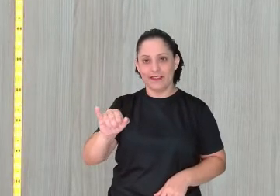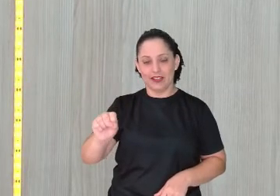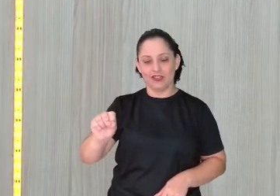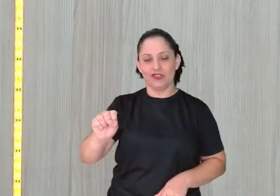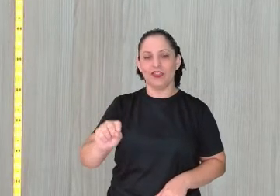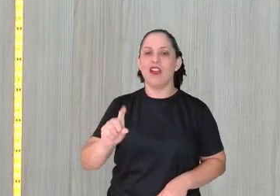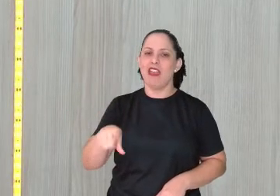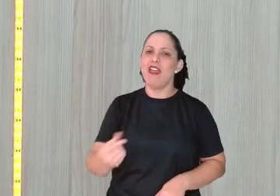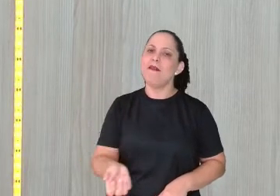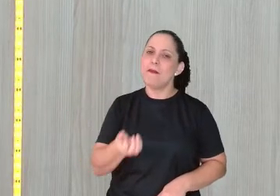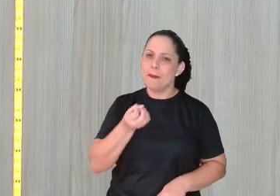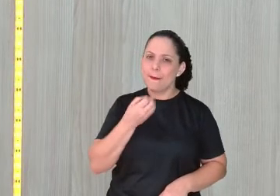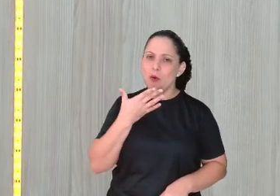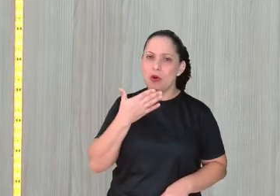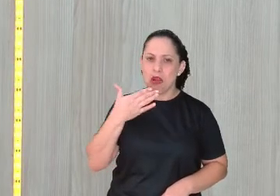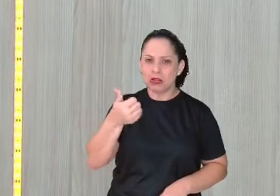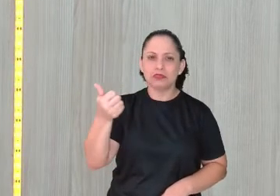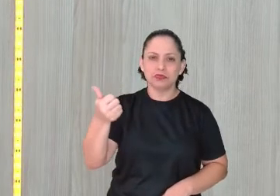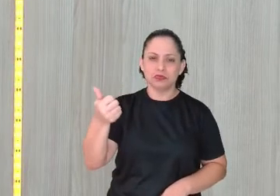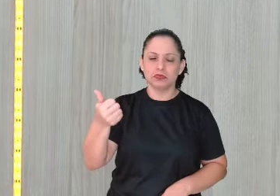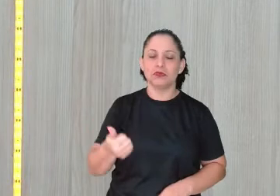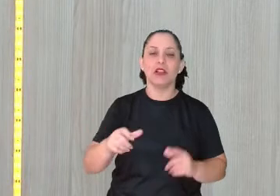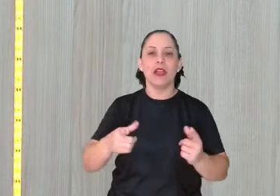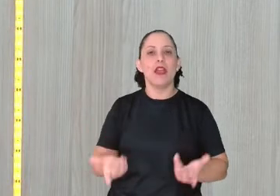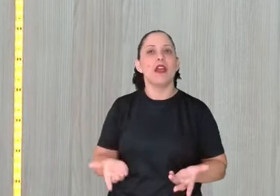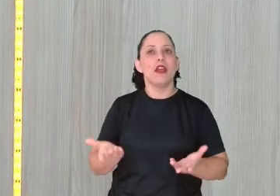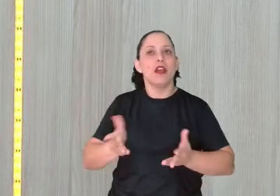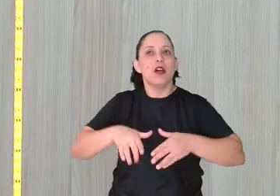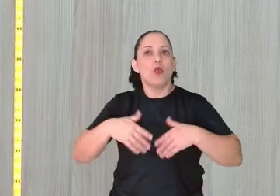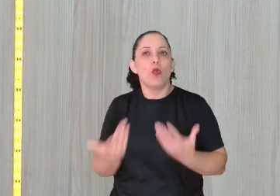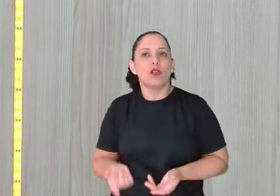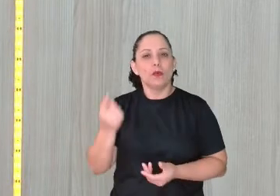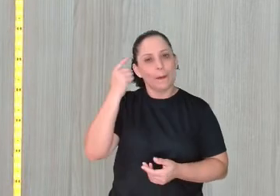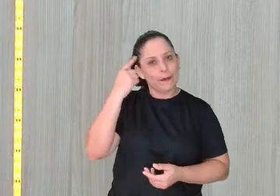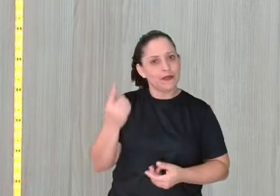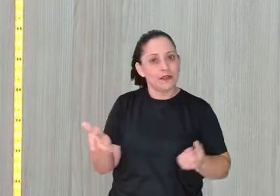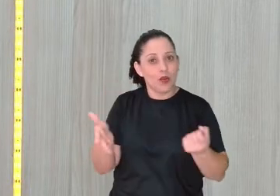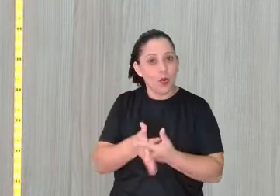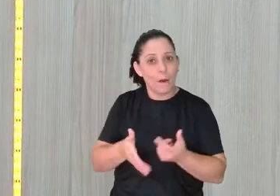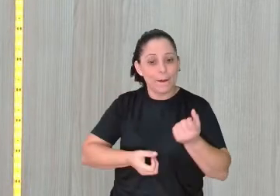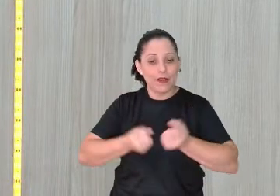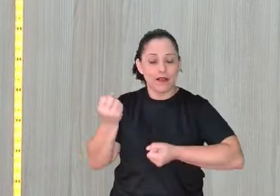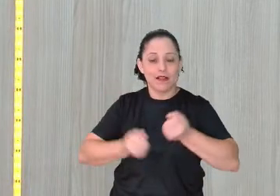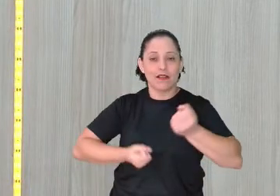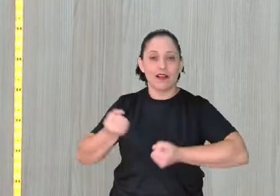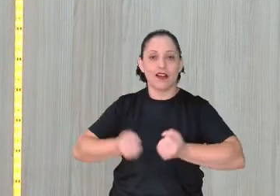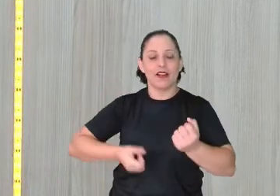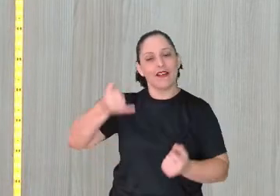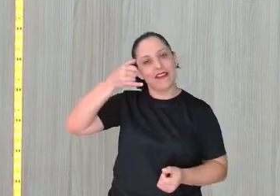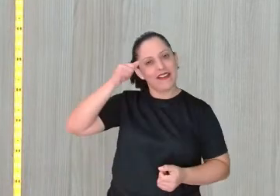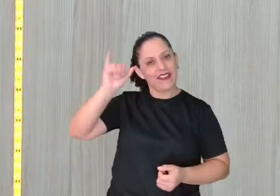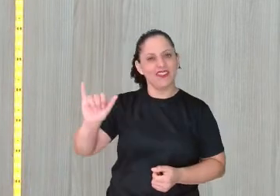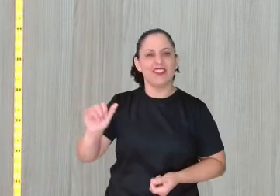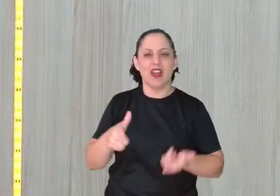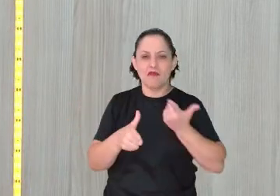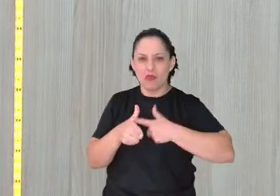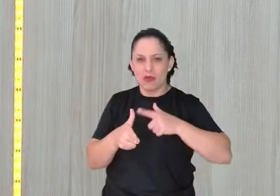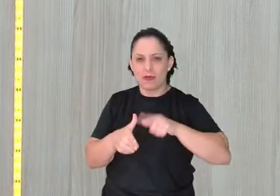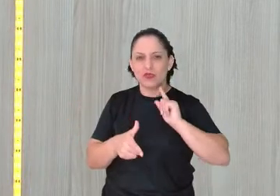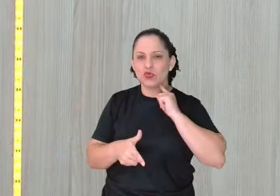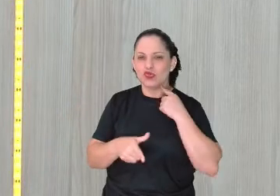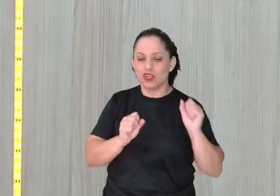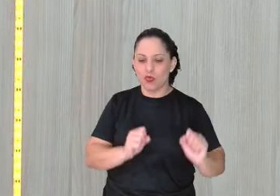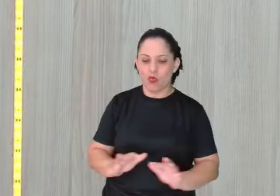alternativa bacana, professora Carol, quando a gente pensa na perspectiva de ter um carro que não traga muito esse prejuízo, né, de